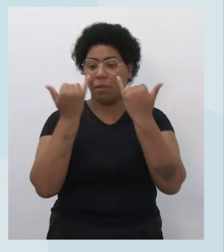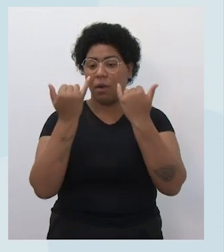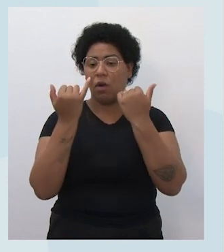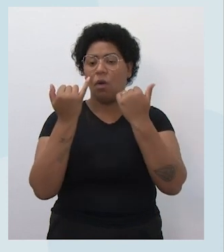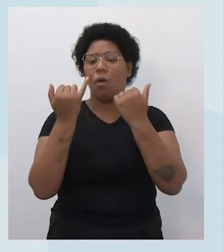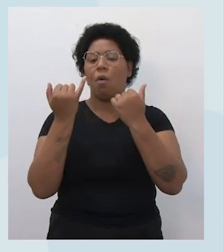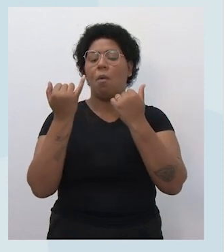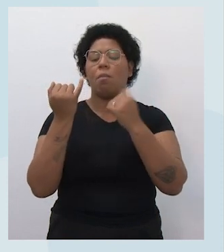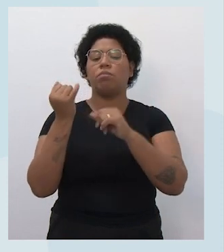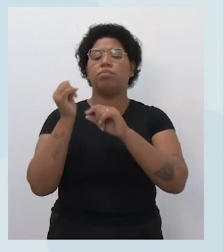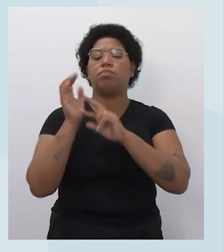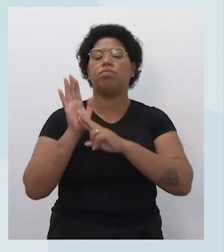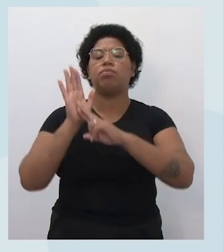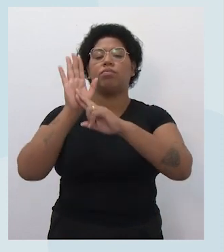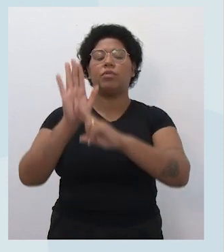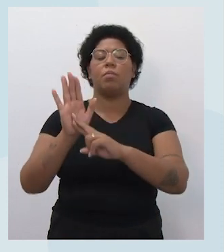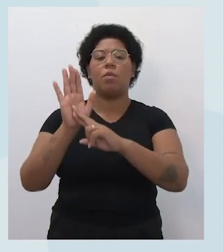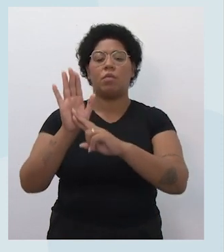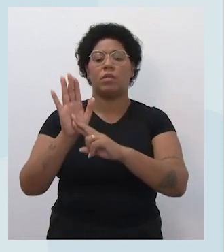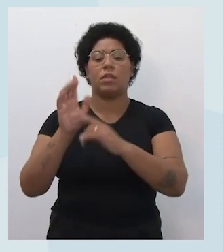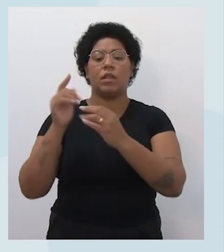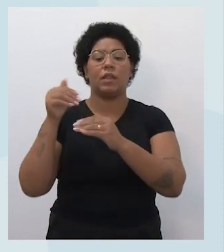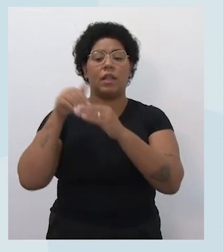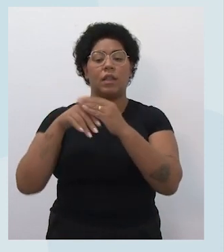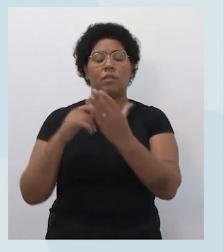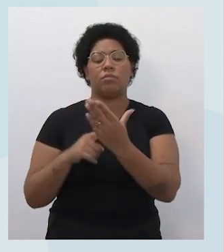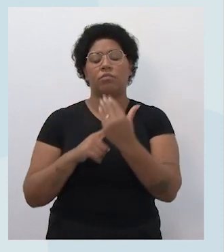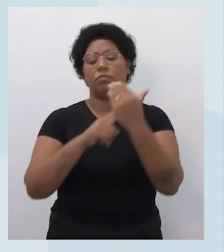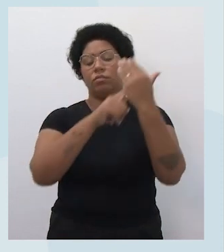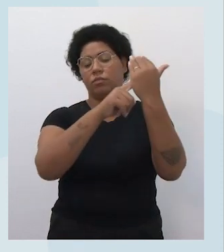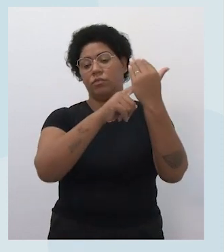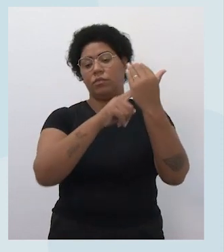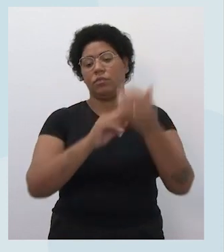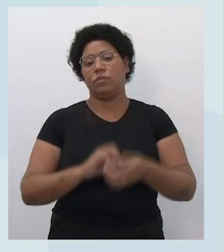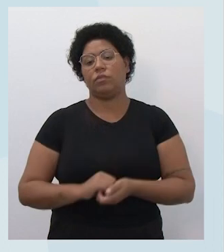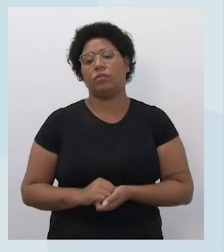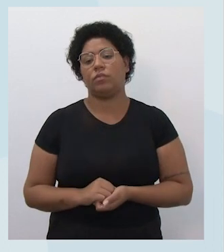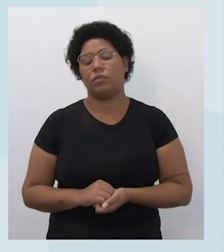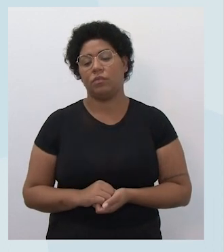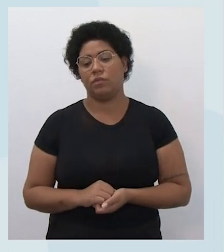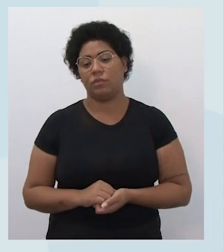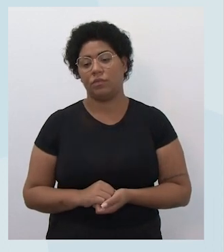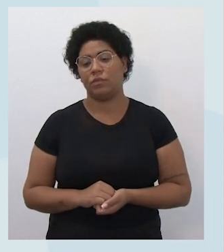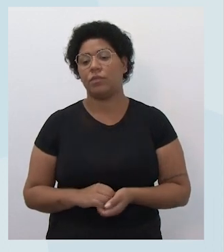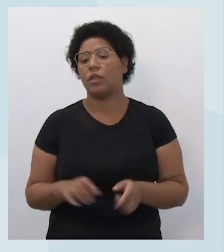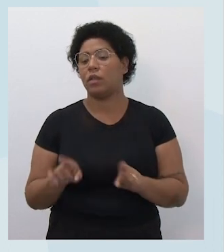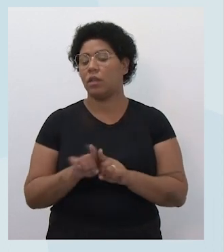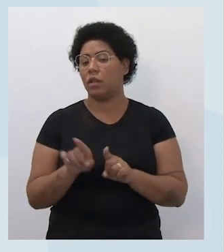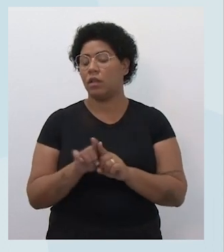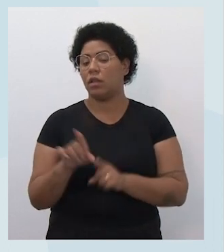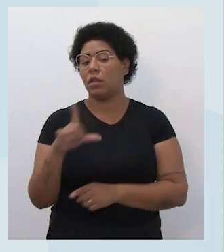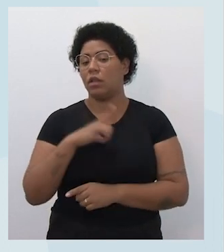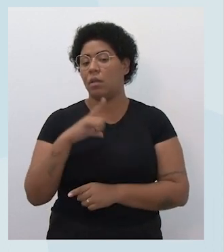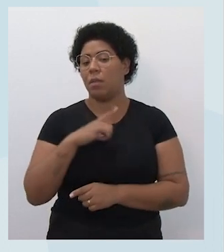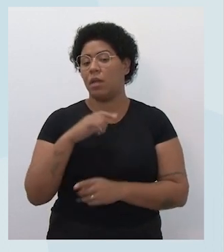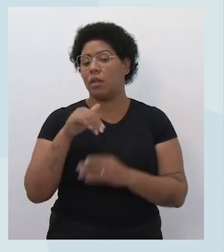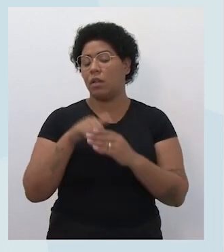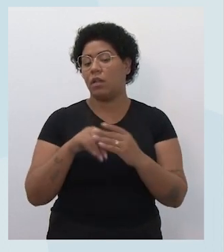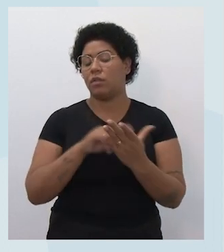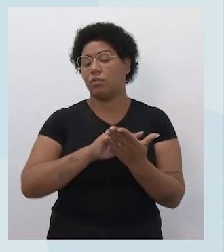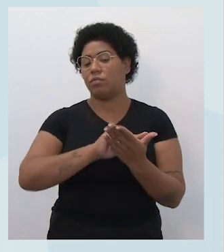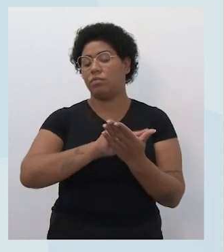banners digitais. Próximo slide, nós temos os componentes envolvidos, que